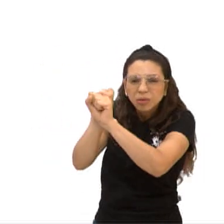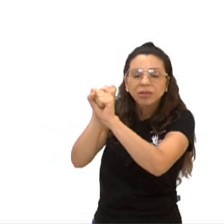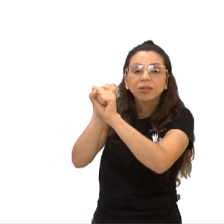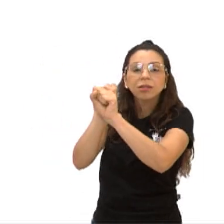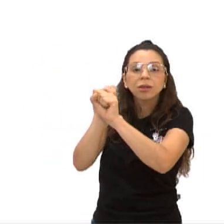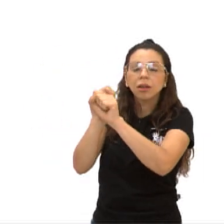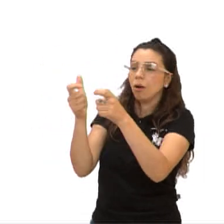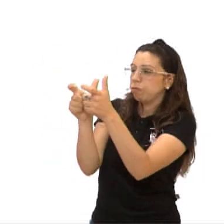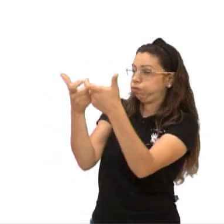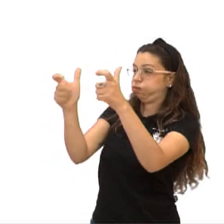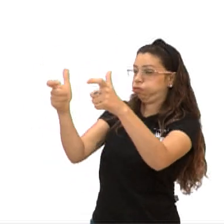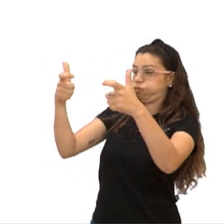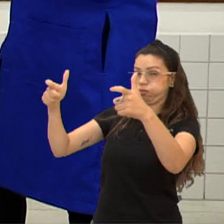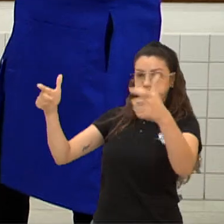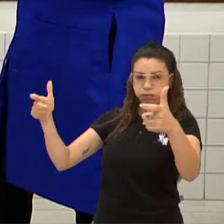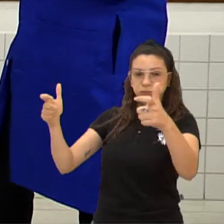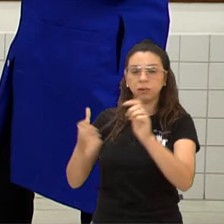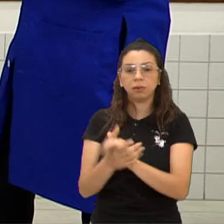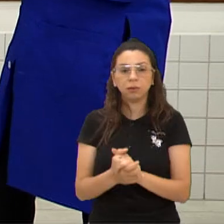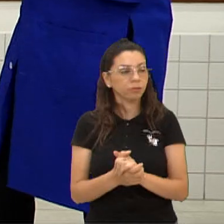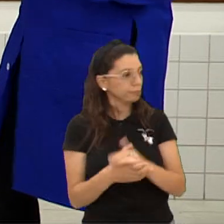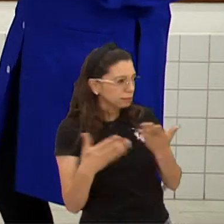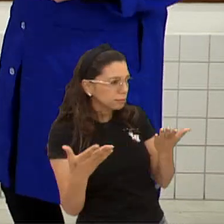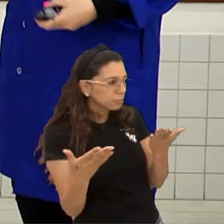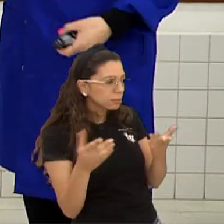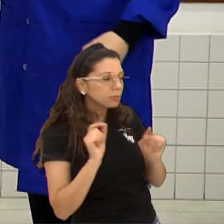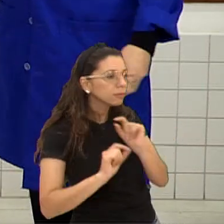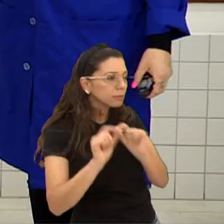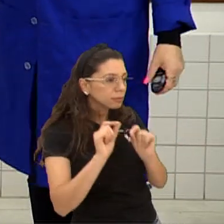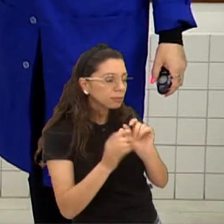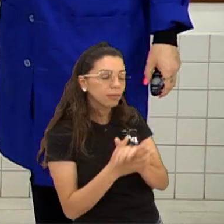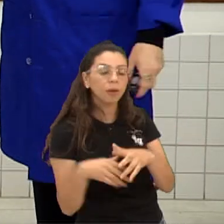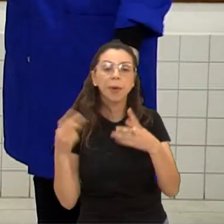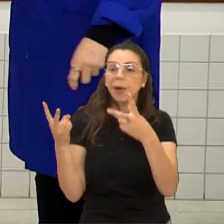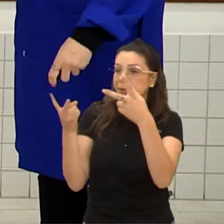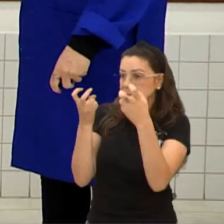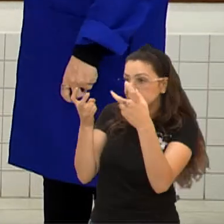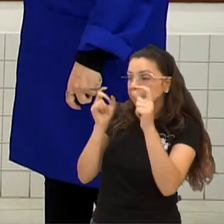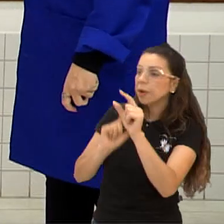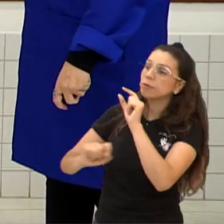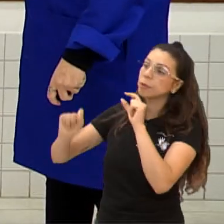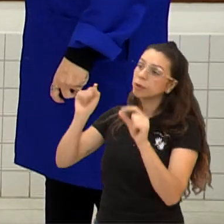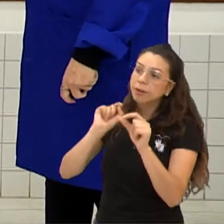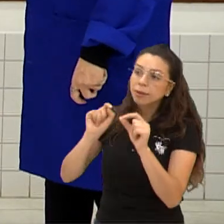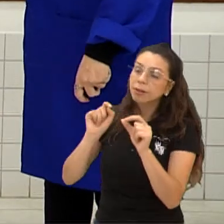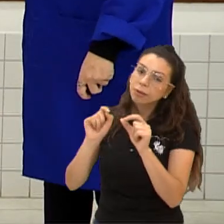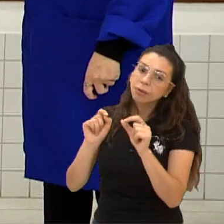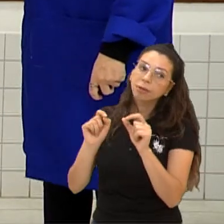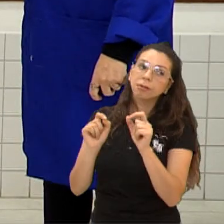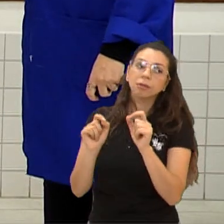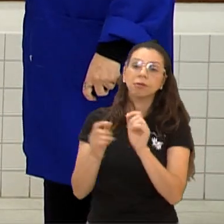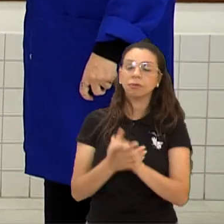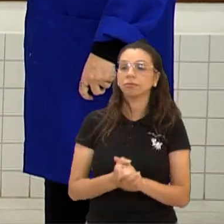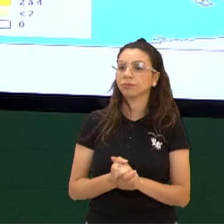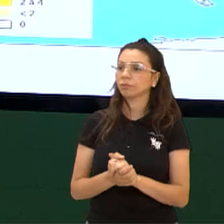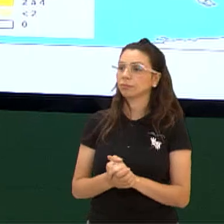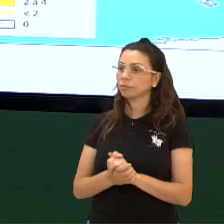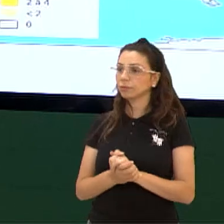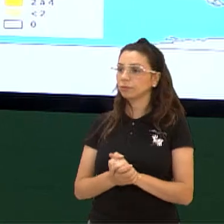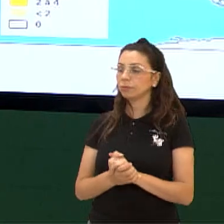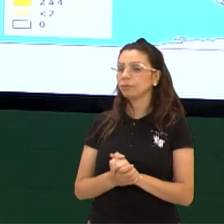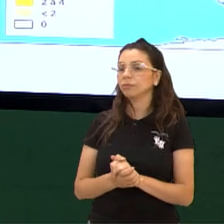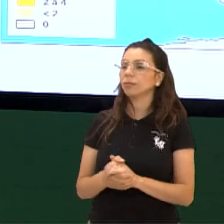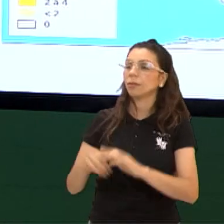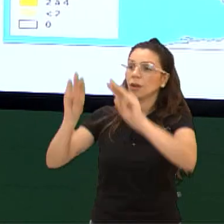escura, mais cheias. Alguma coisa, prof? O que a gente observa bem, se vocês observaram lá